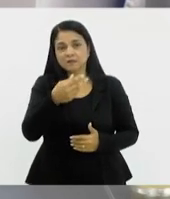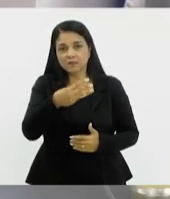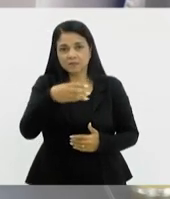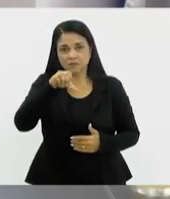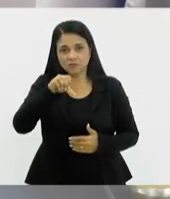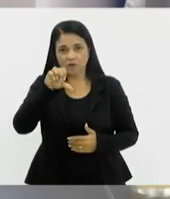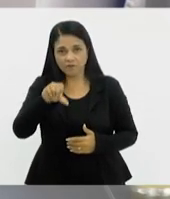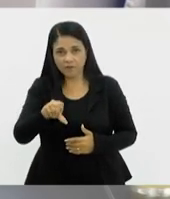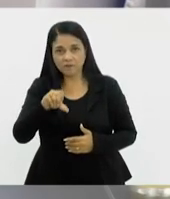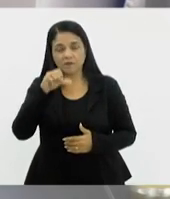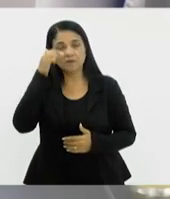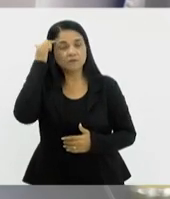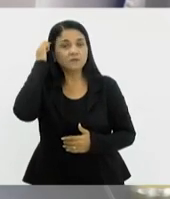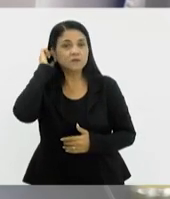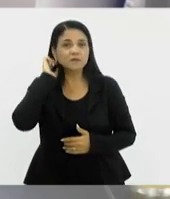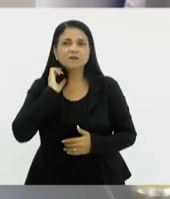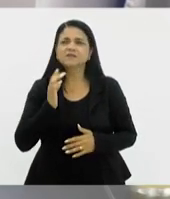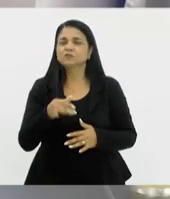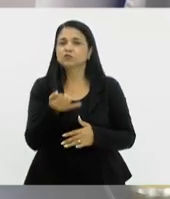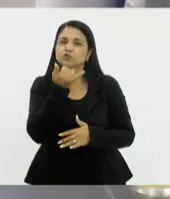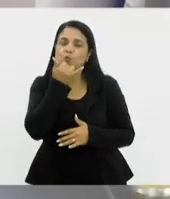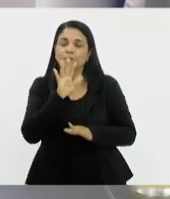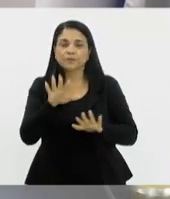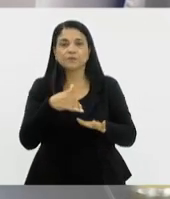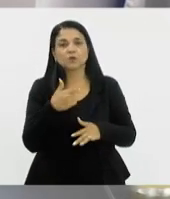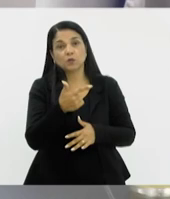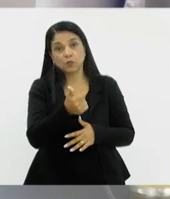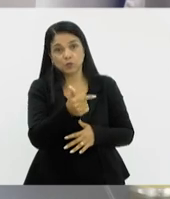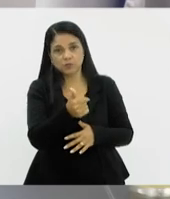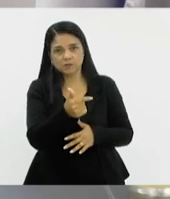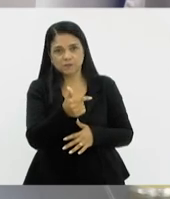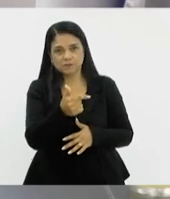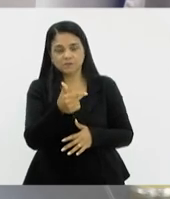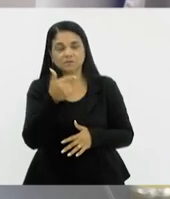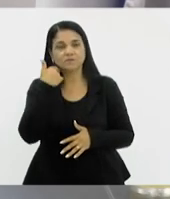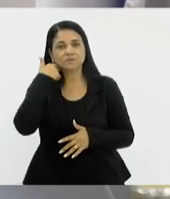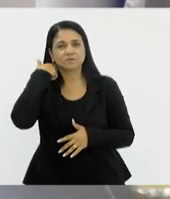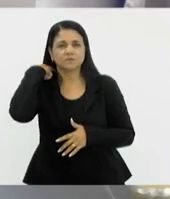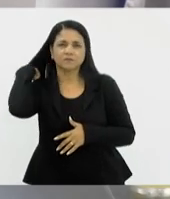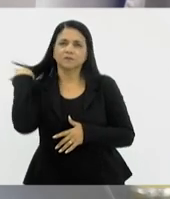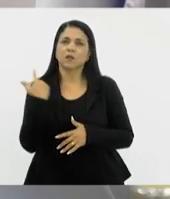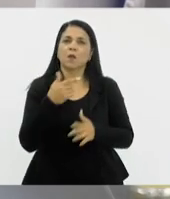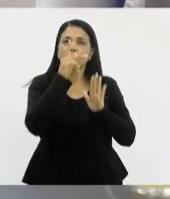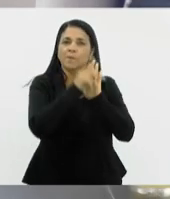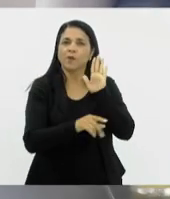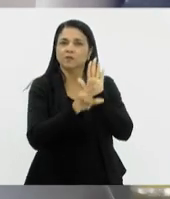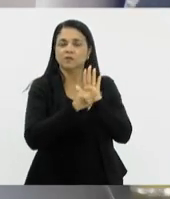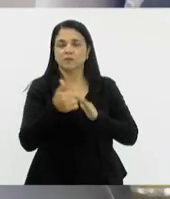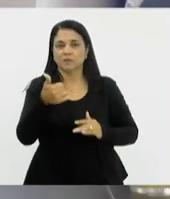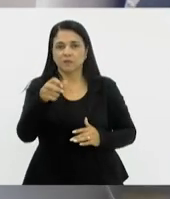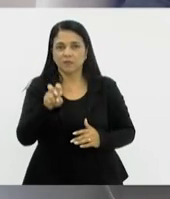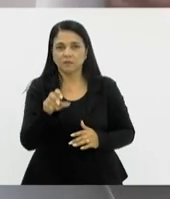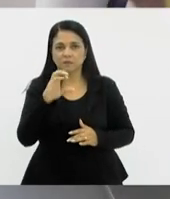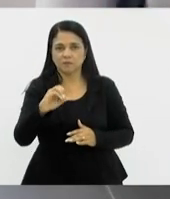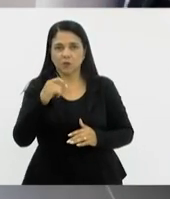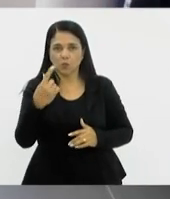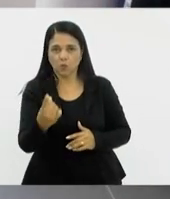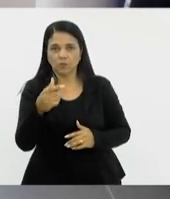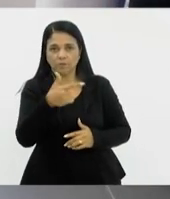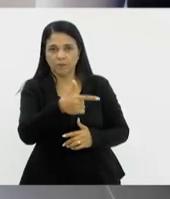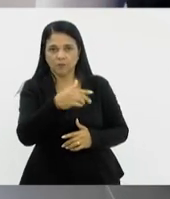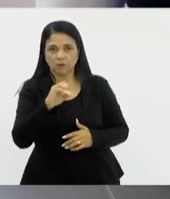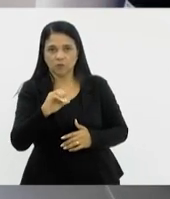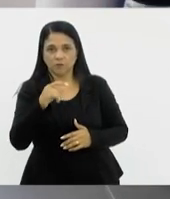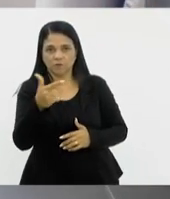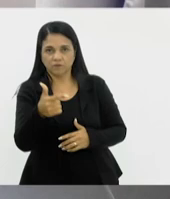Valdeci da Saúde. Não, esse é o 11, né, que a gente fez. 12 da pauta. Projeto de lei 1501 de 23, de autoria do deputado